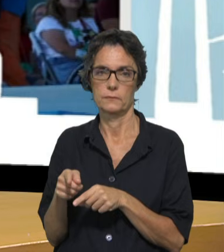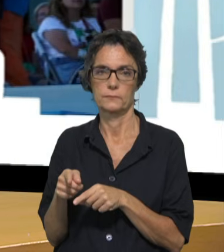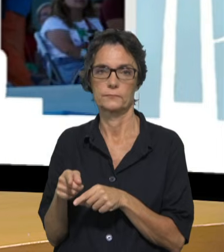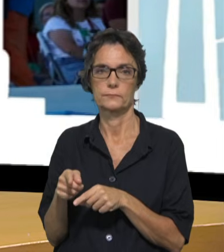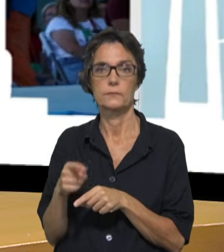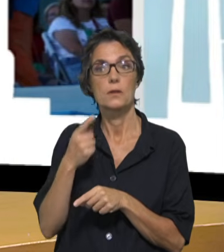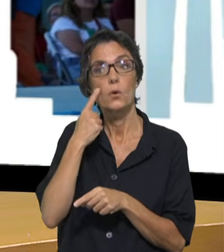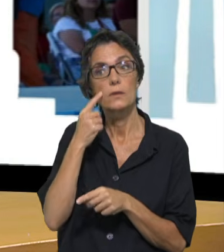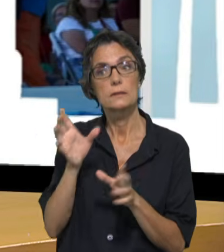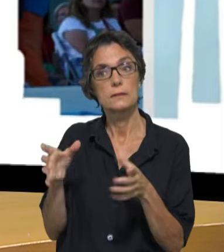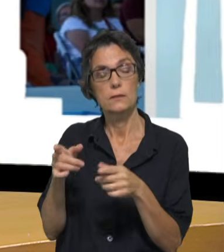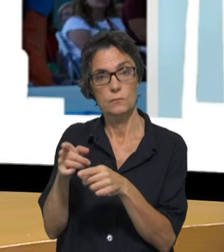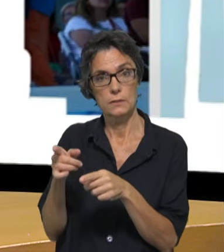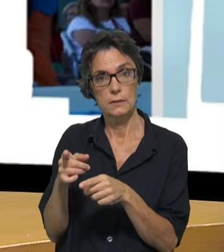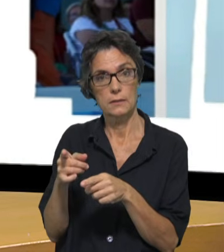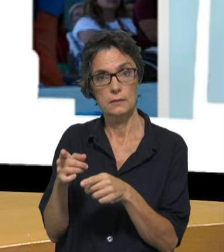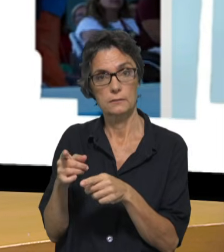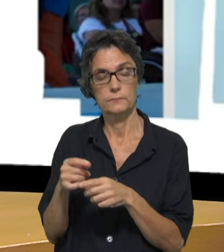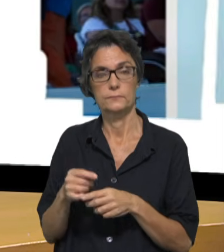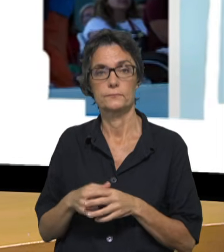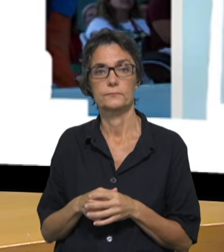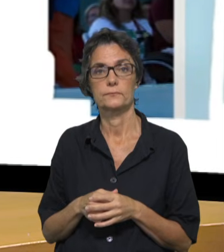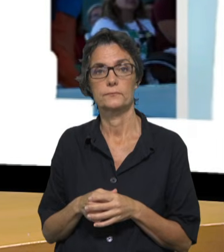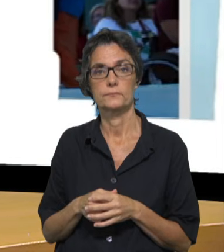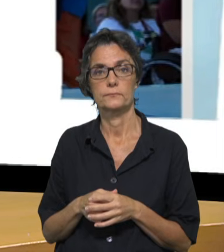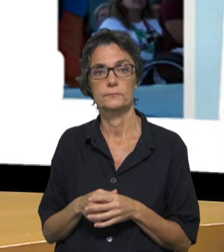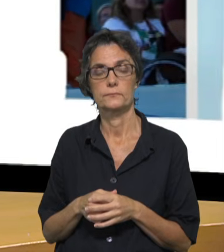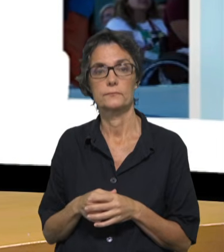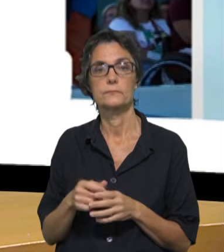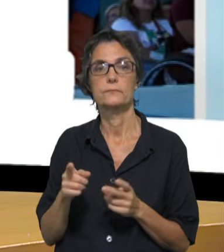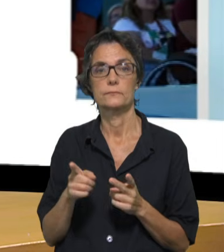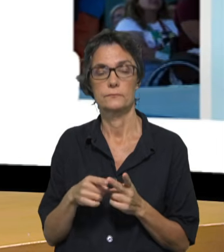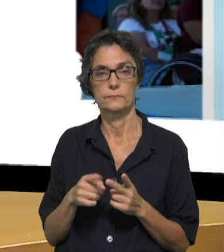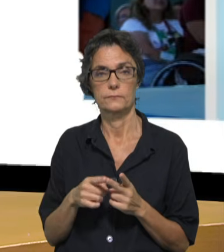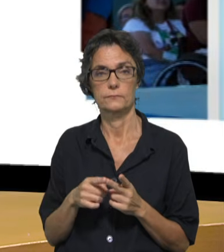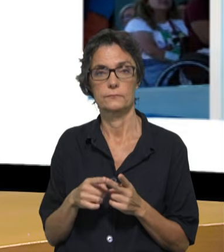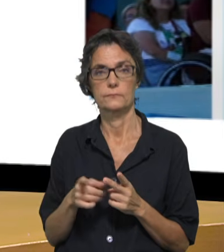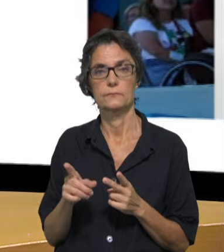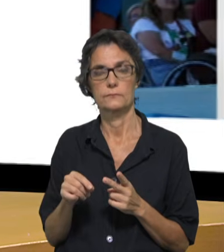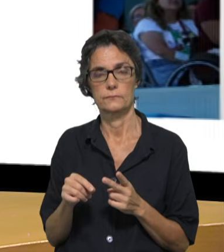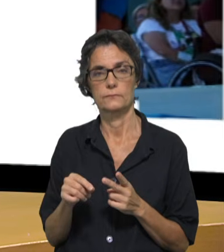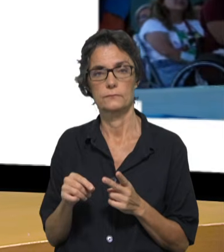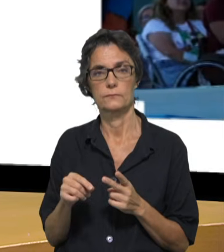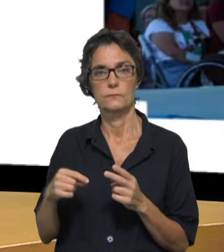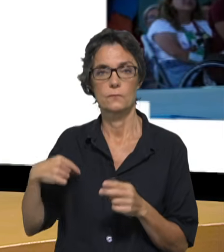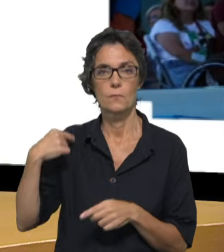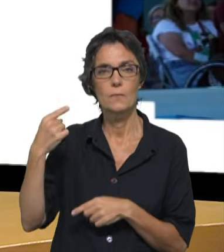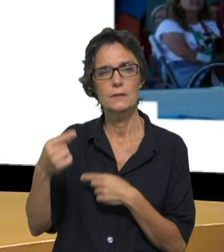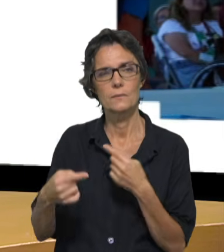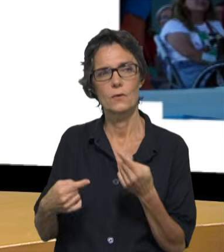mostrar essa vertente cristã. Pronto. E depois mostrar que aquilo é o património da sua